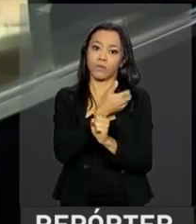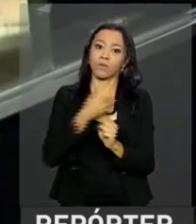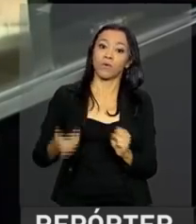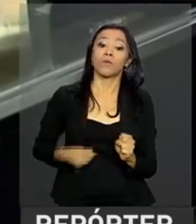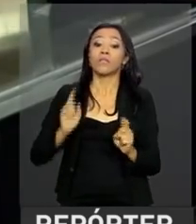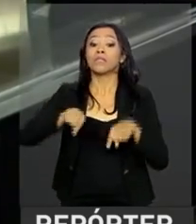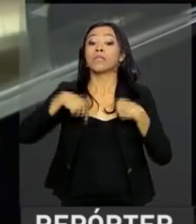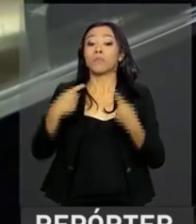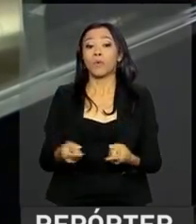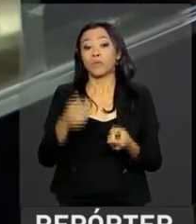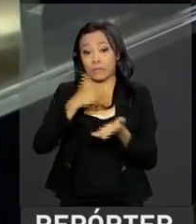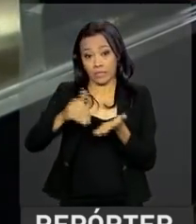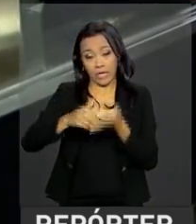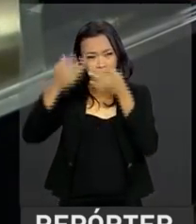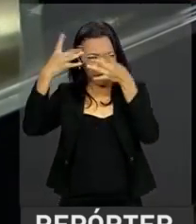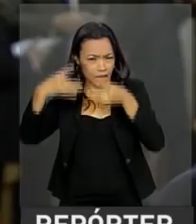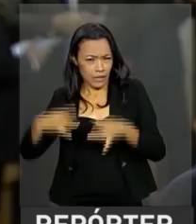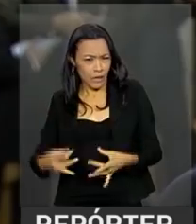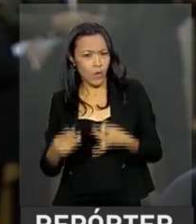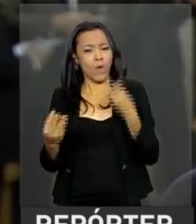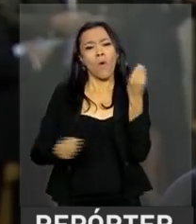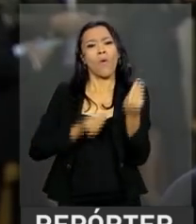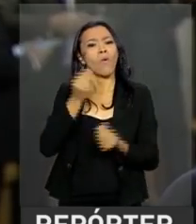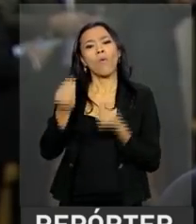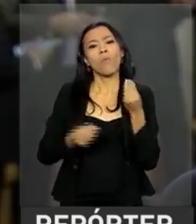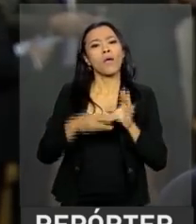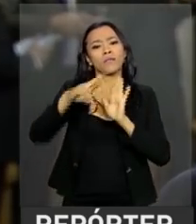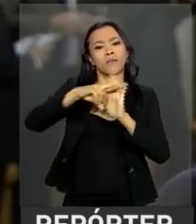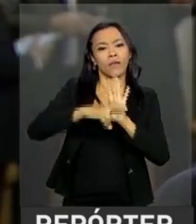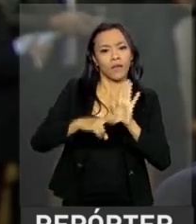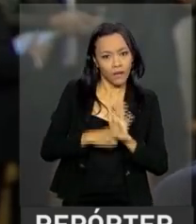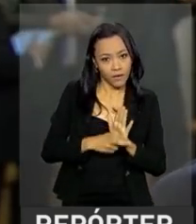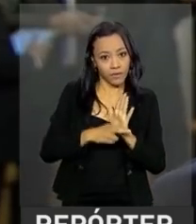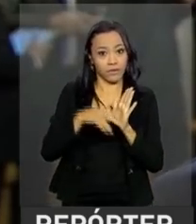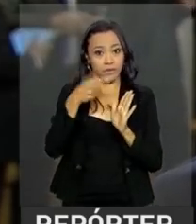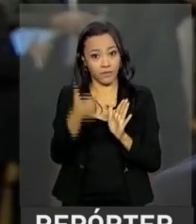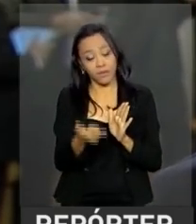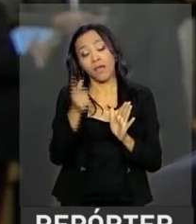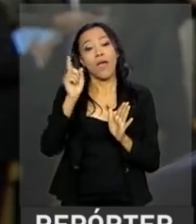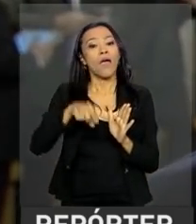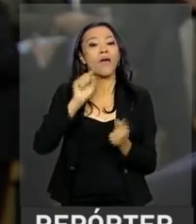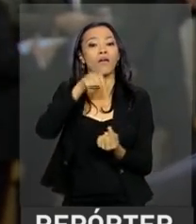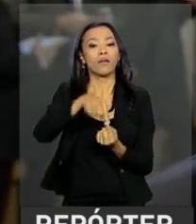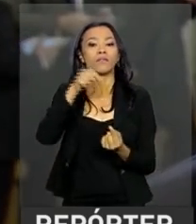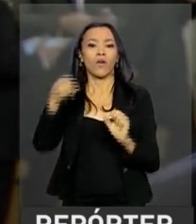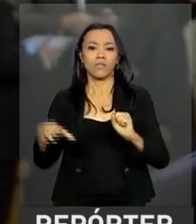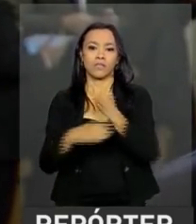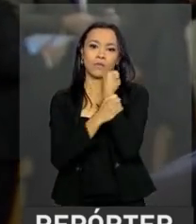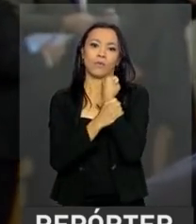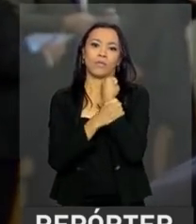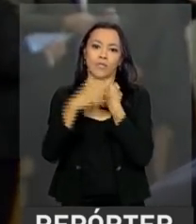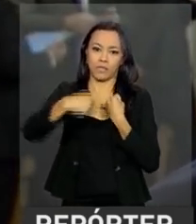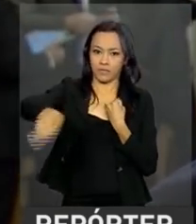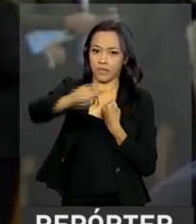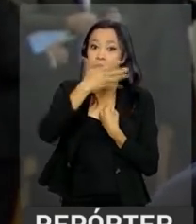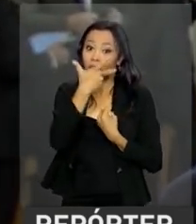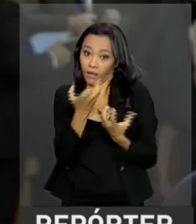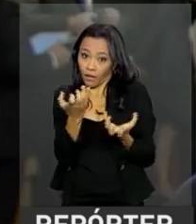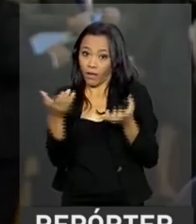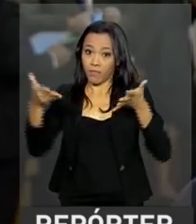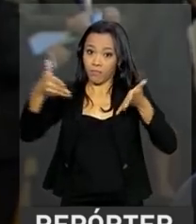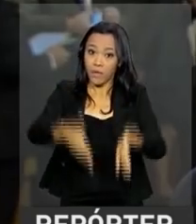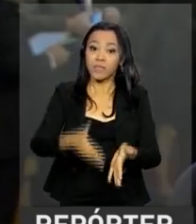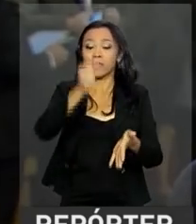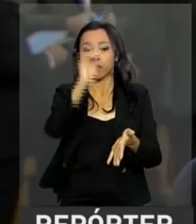aos japoneses as mudanças regulatórias nas concessões. Diz que a ideia é dar mais segurança e previsibilidade aos investidores